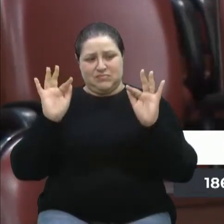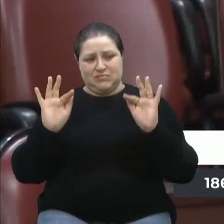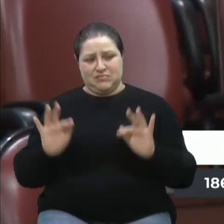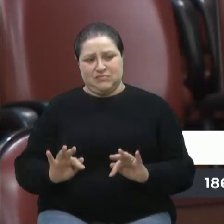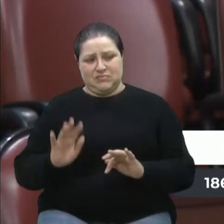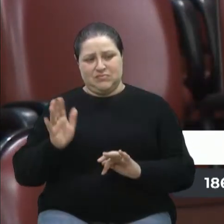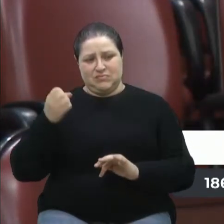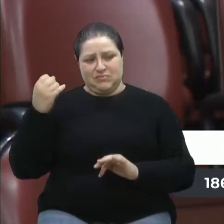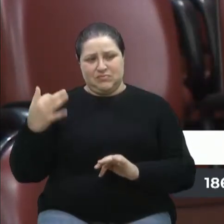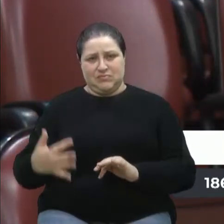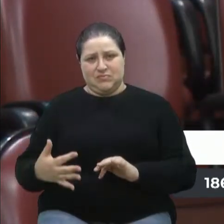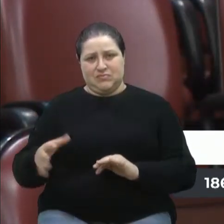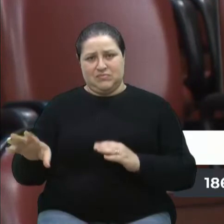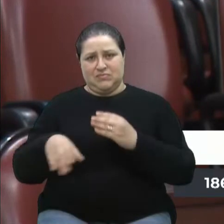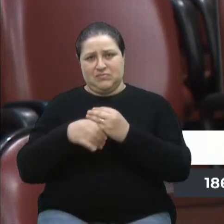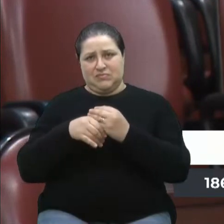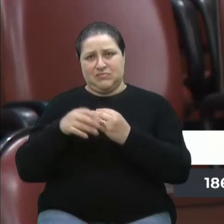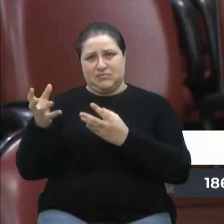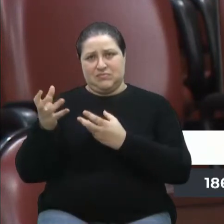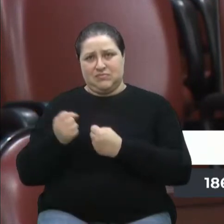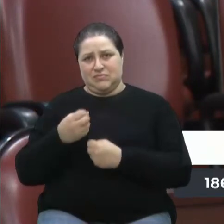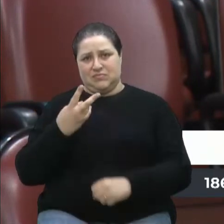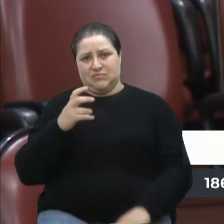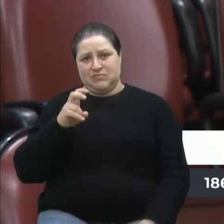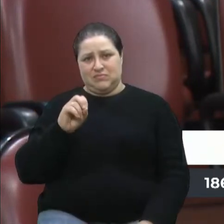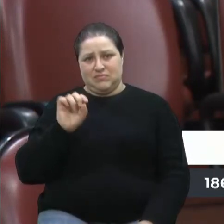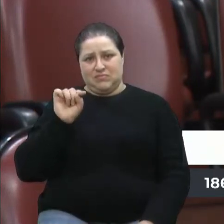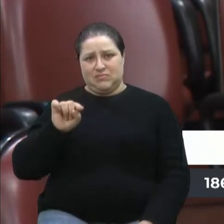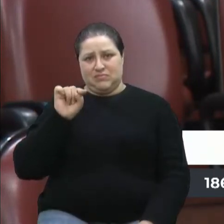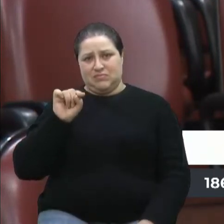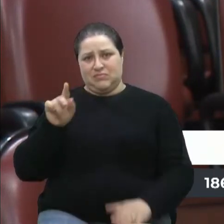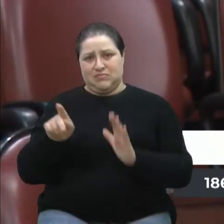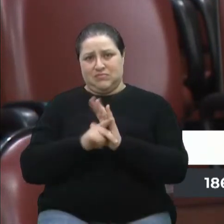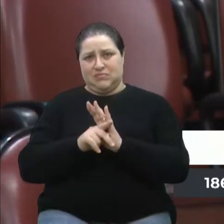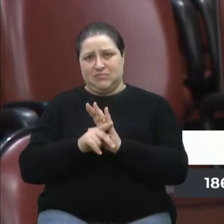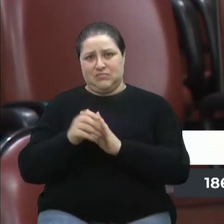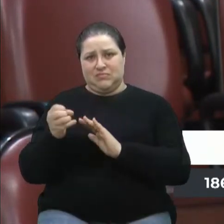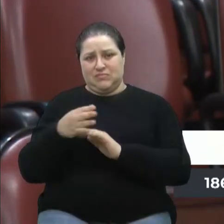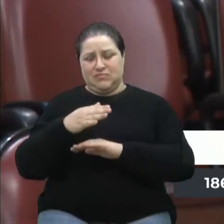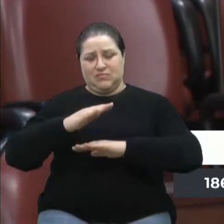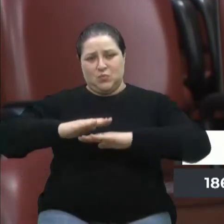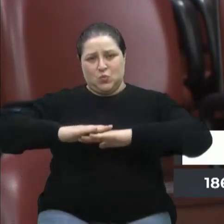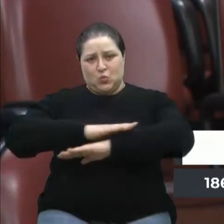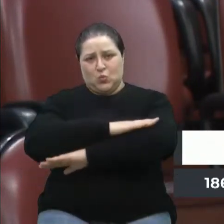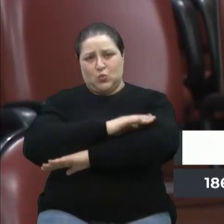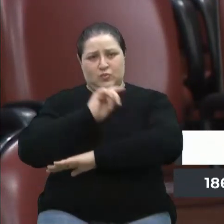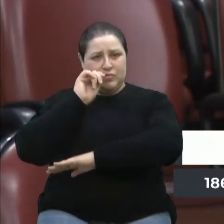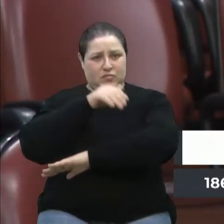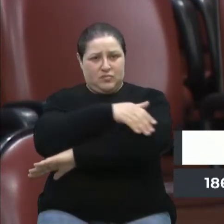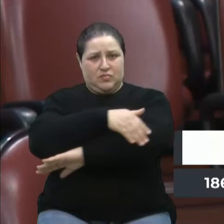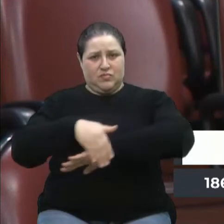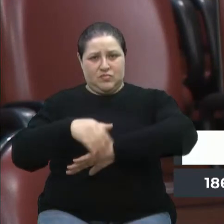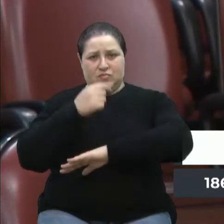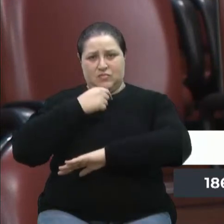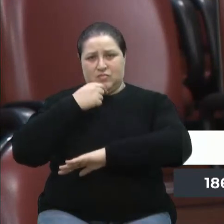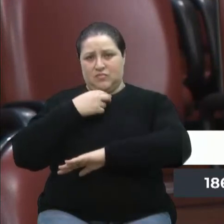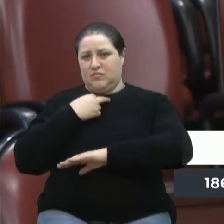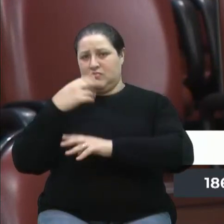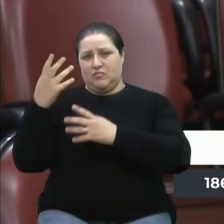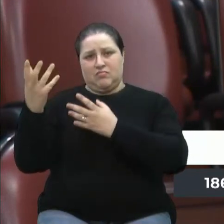eu falei Amarante de uma Emenda parlamentar que eu recebi de 250 mil uma pavimentação de rua e Caxias do Sul não vai poder